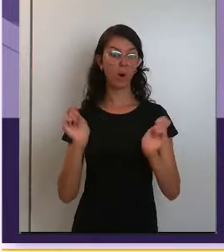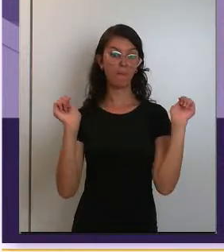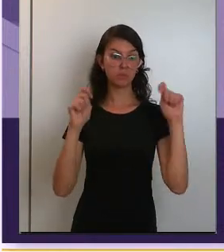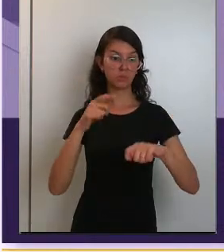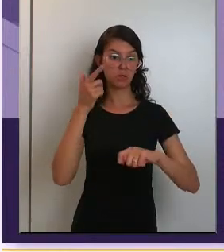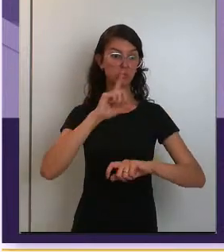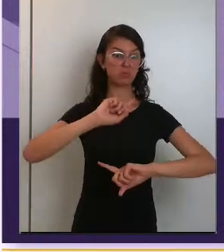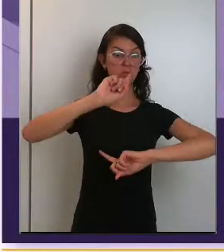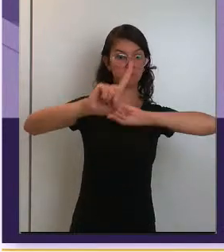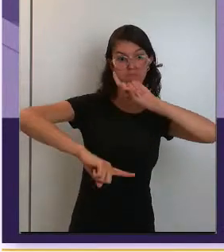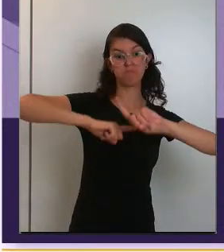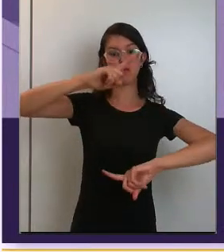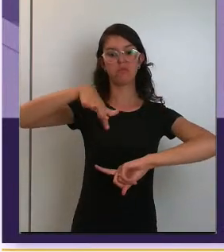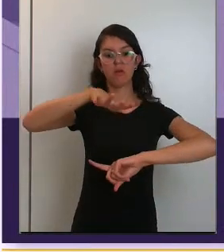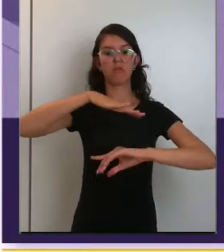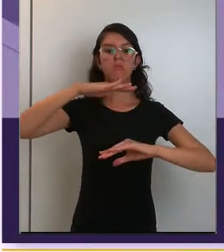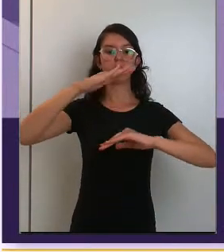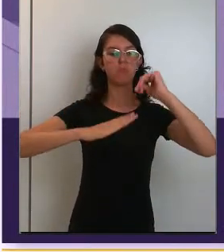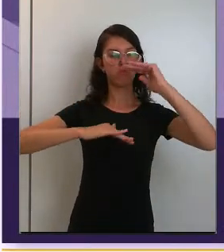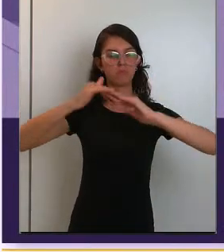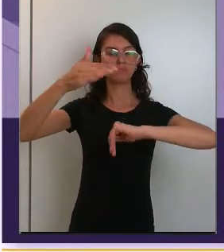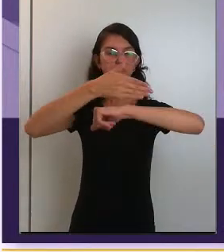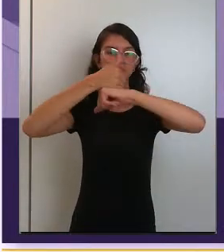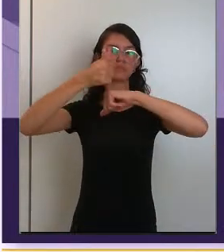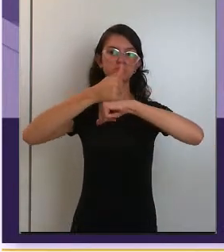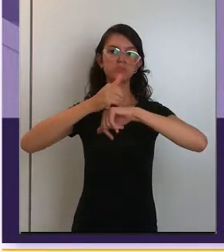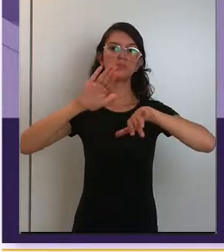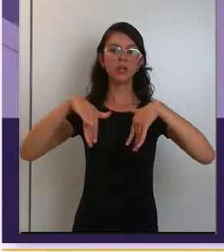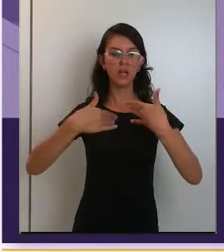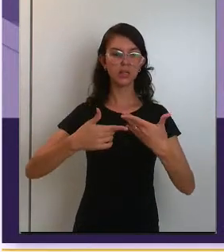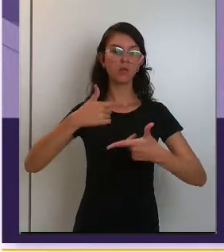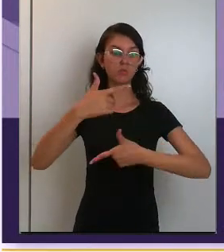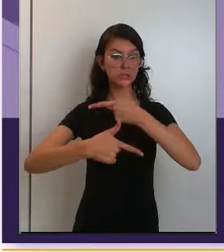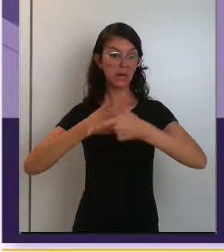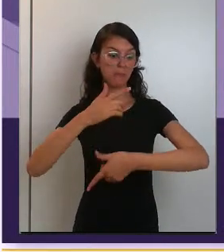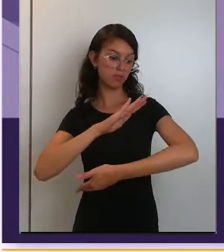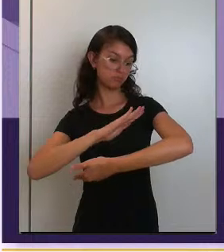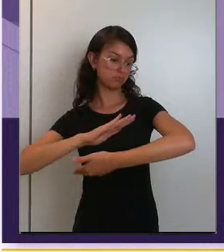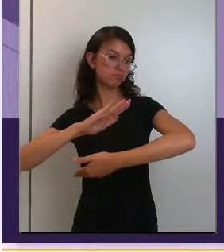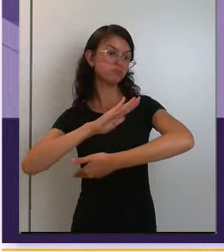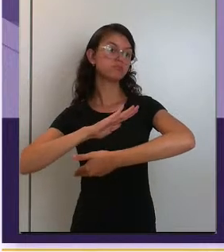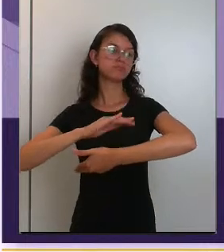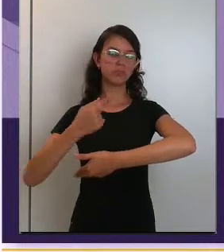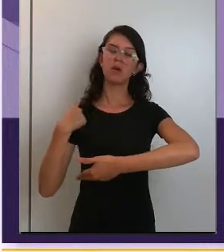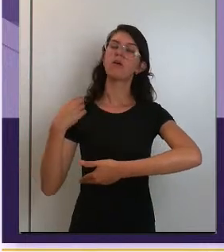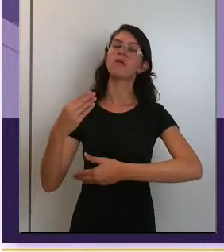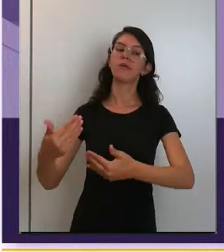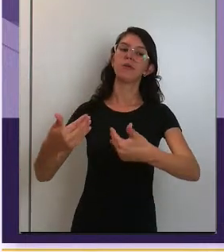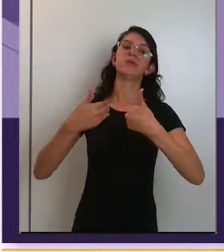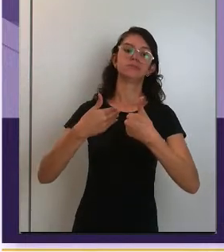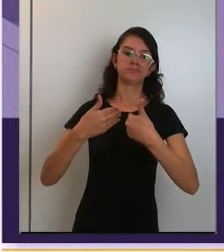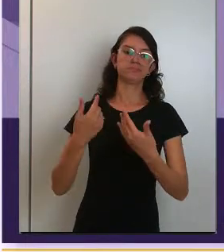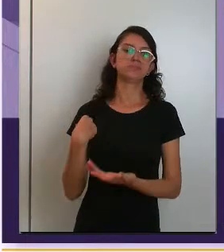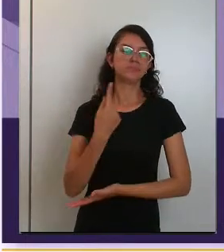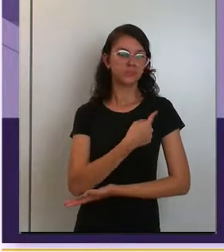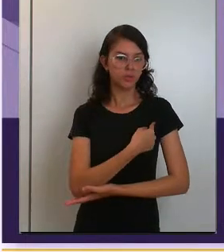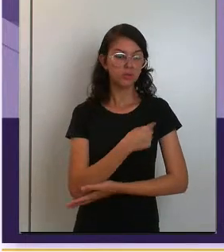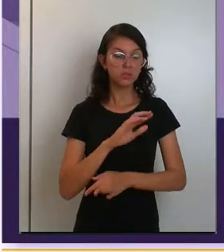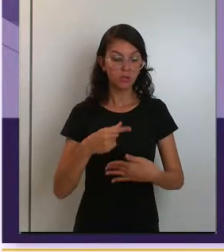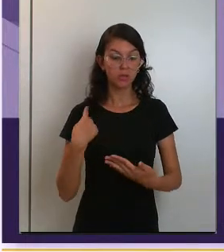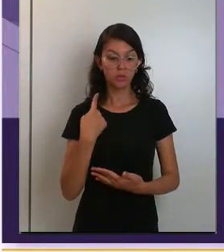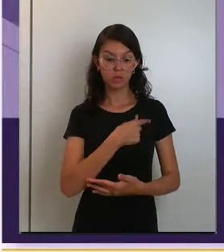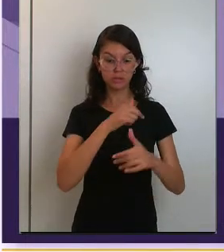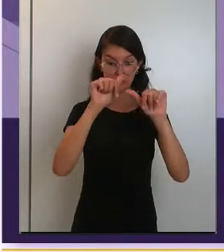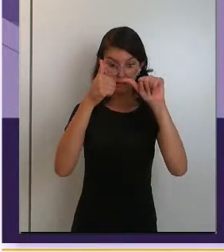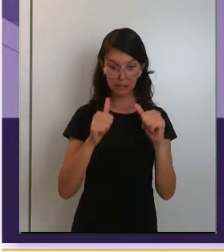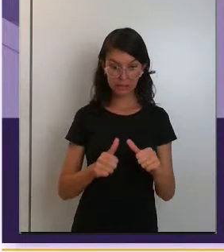carreira e, nesse contexto todo, o trabalho reprodutivo continua sendo jogado nas mãos de nós mulheres. Quando a gente analisa, a impressão que